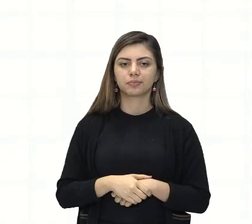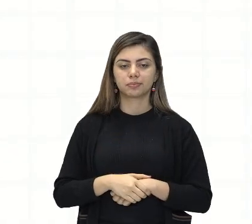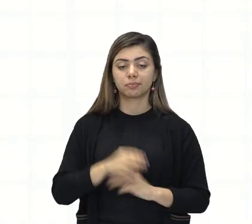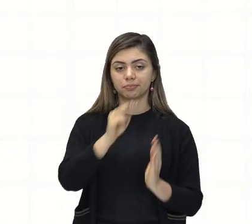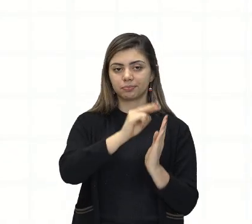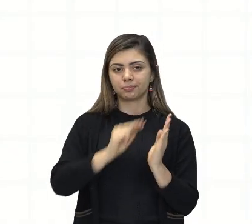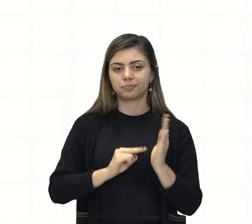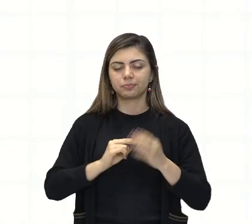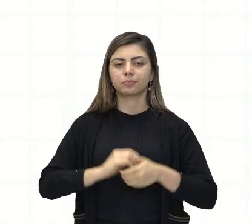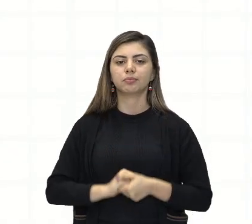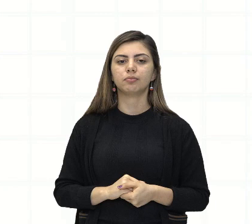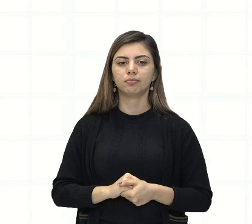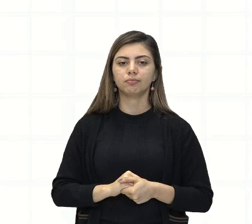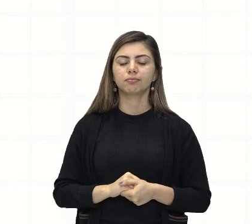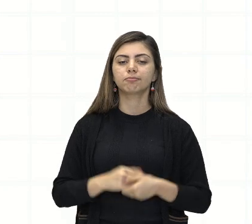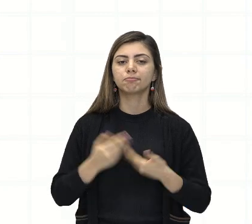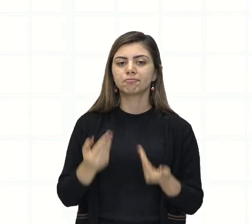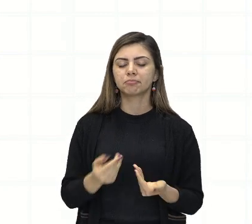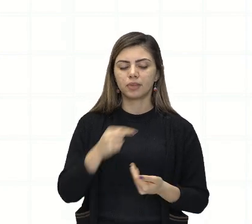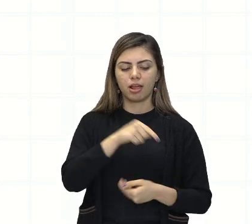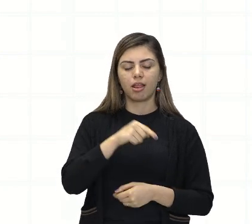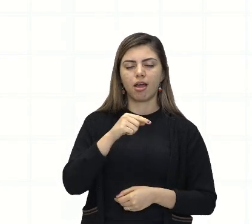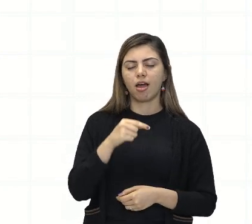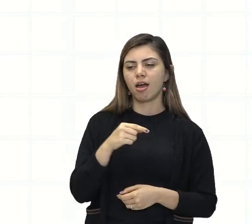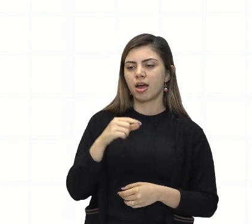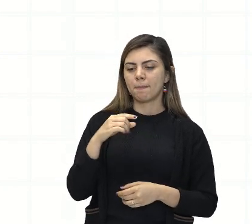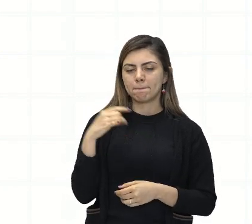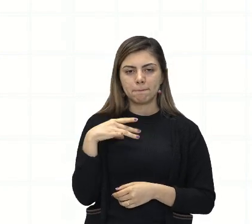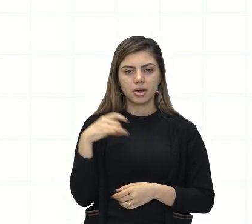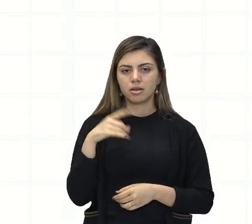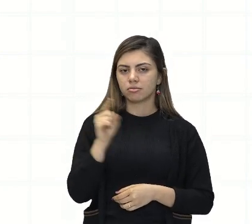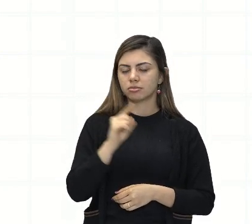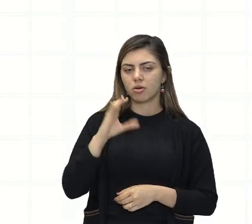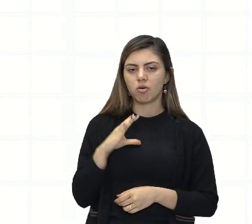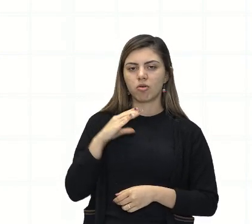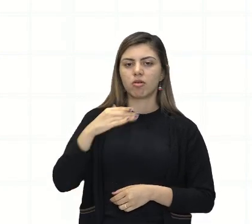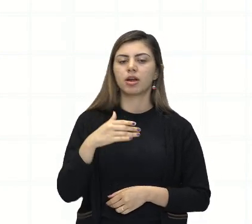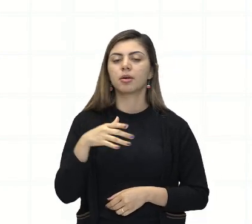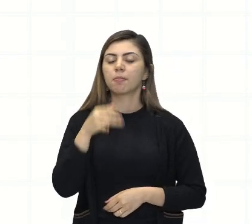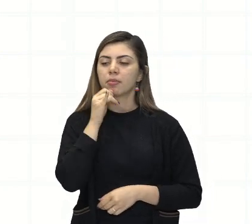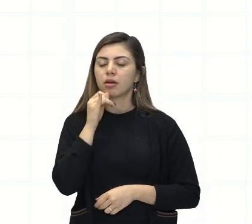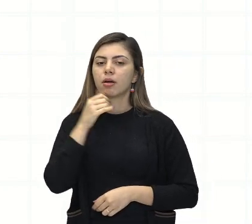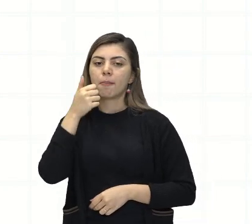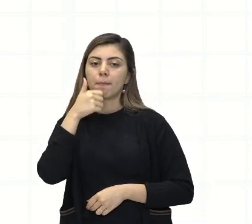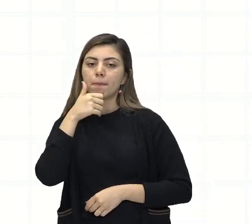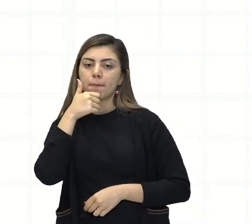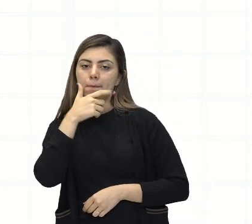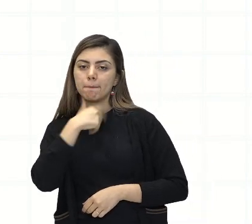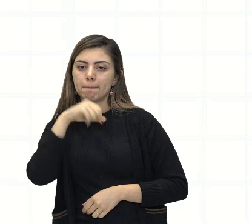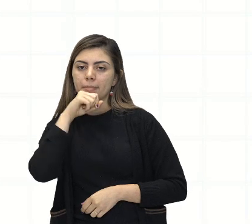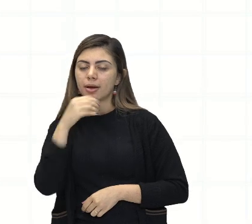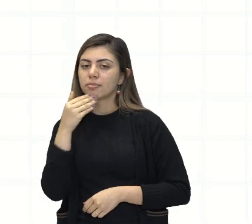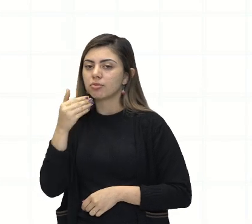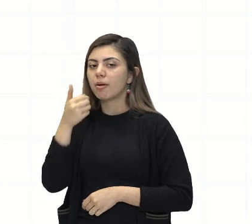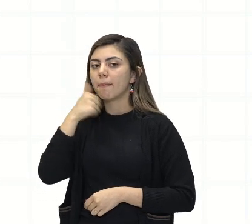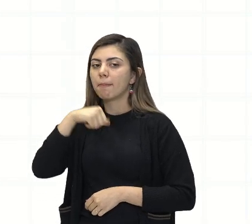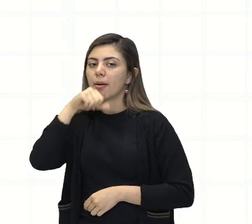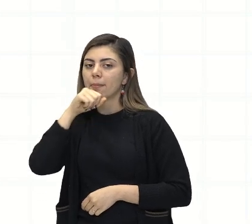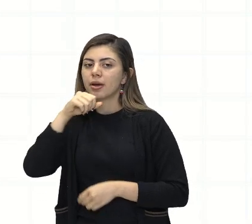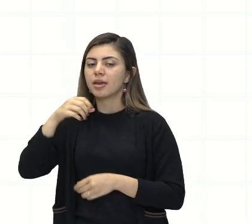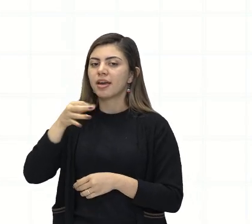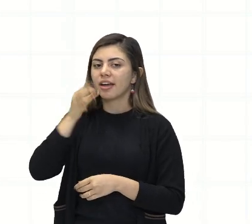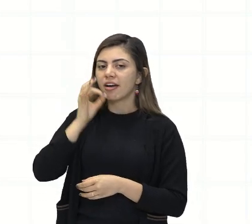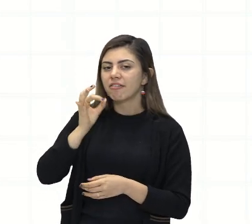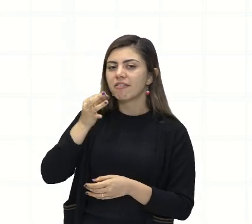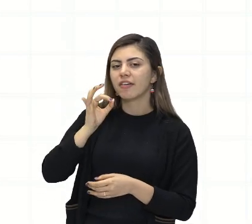leitura, nada a intimidava. Ouvia o pai querendo que a mãe coasse um café forte e comentava-se